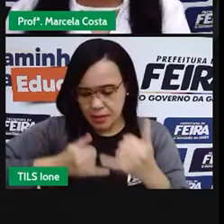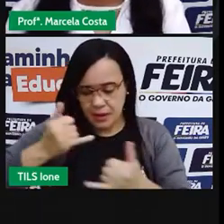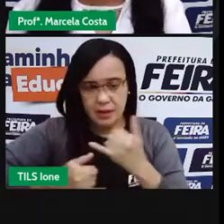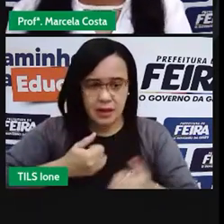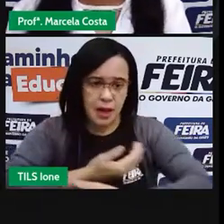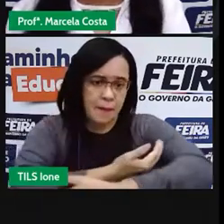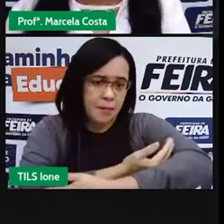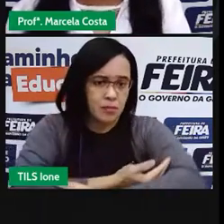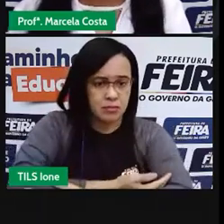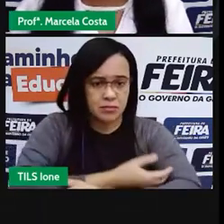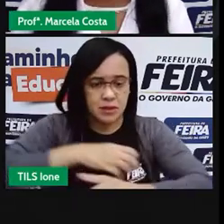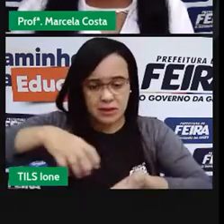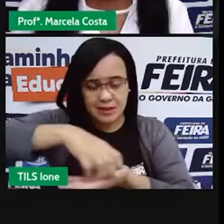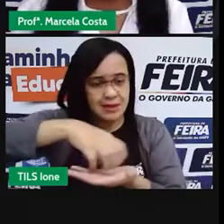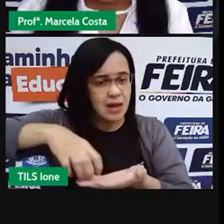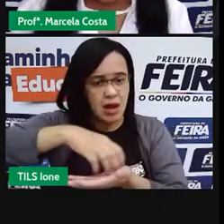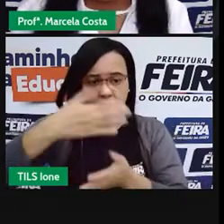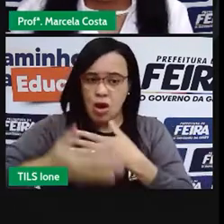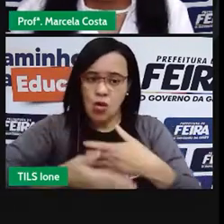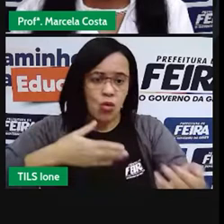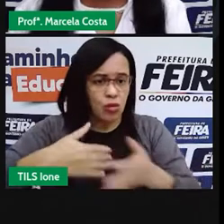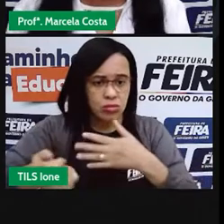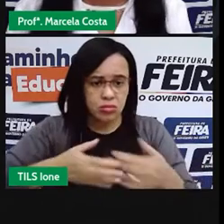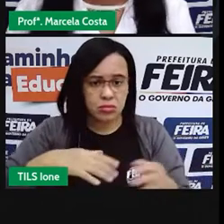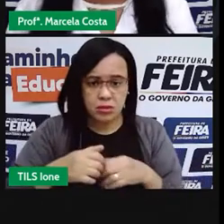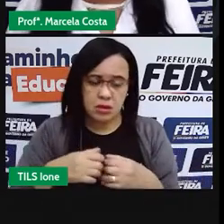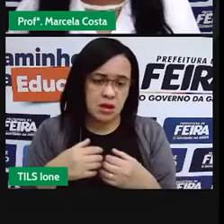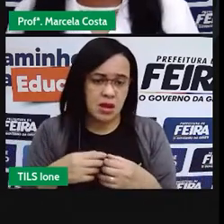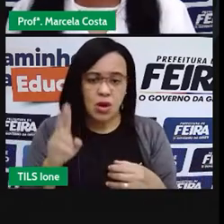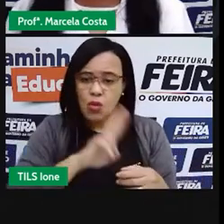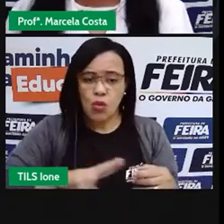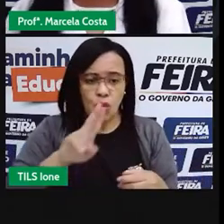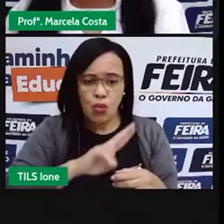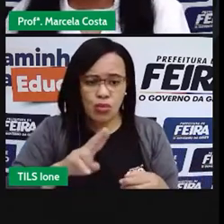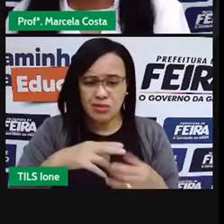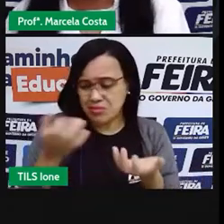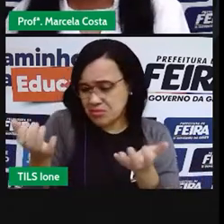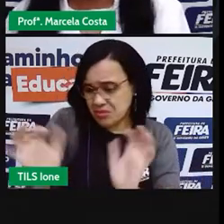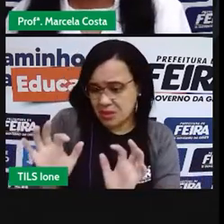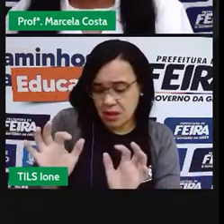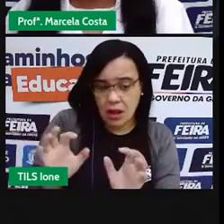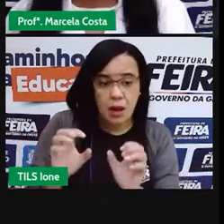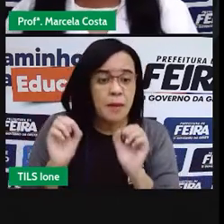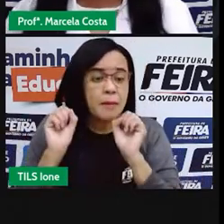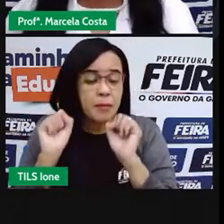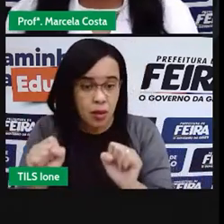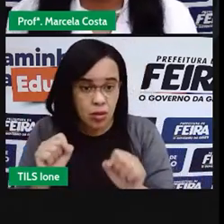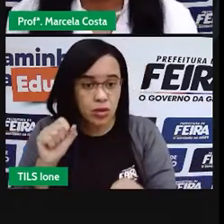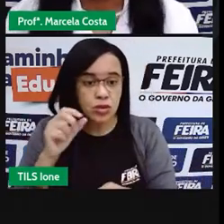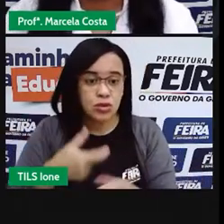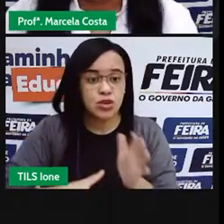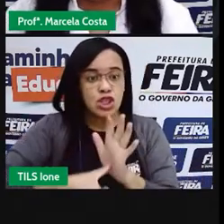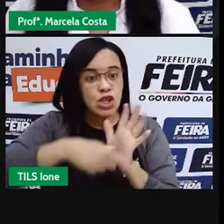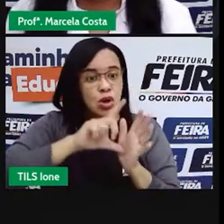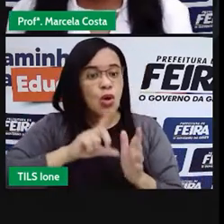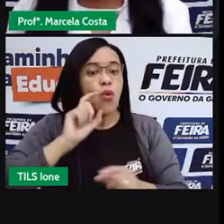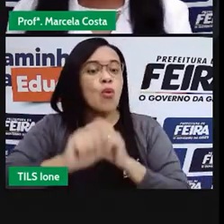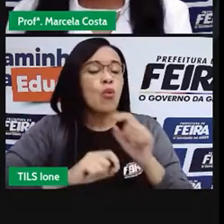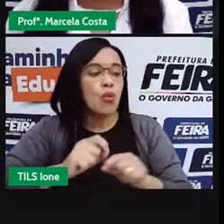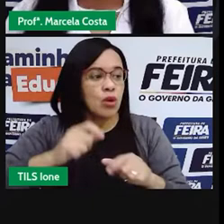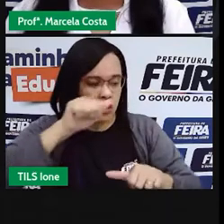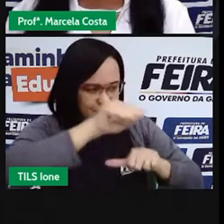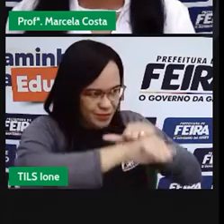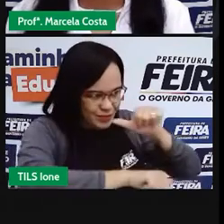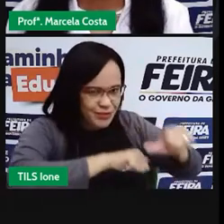carrinho que você não usa mais, você pode trocar com outro coleguinha, ao invés de ir pedir para o